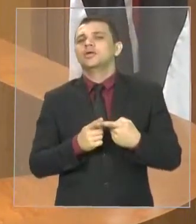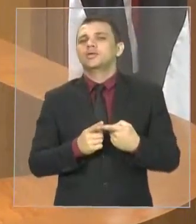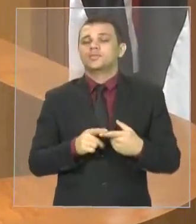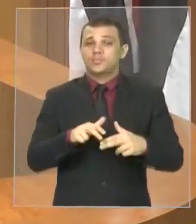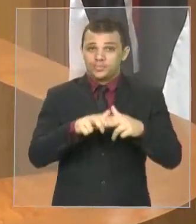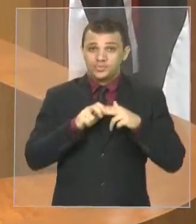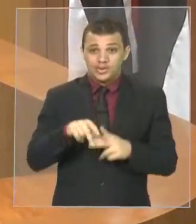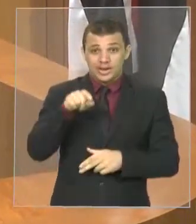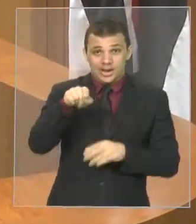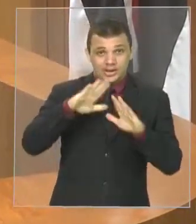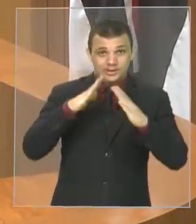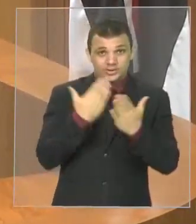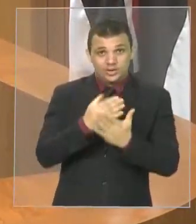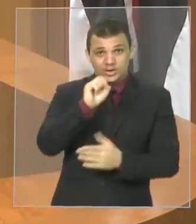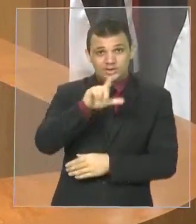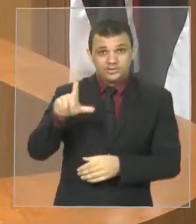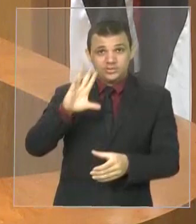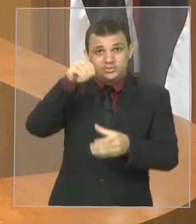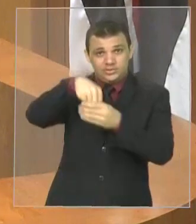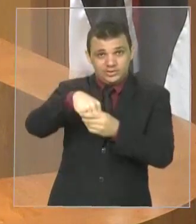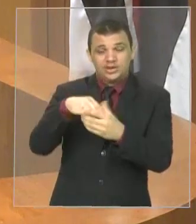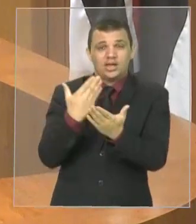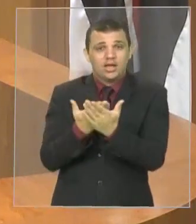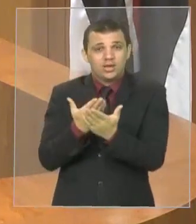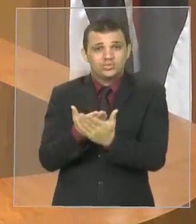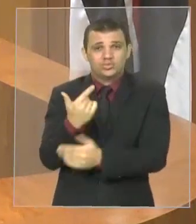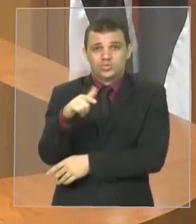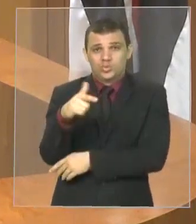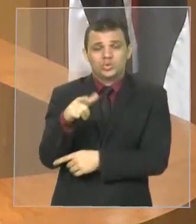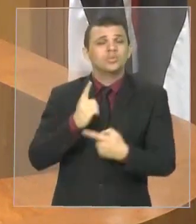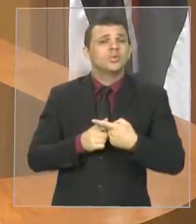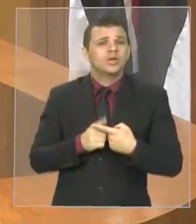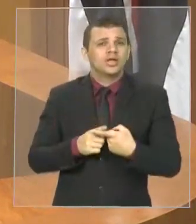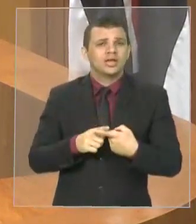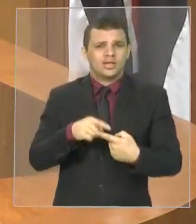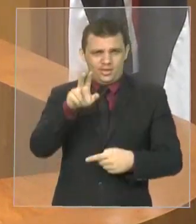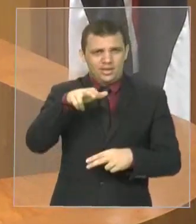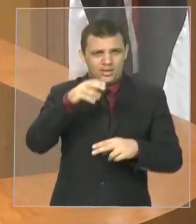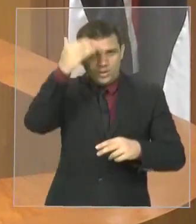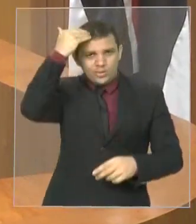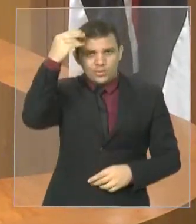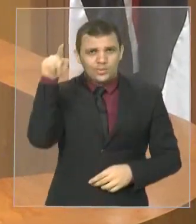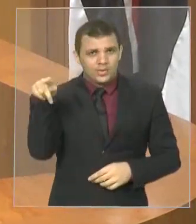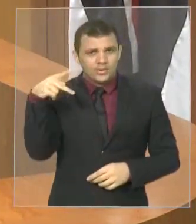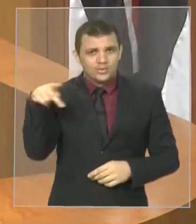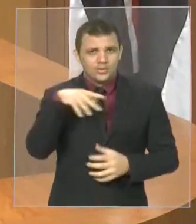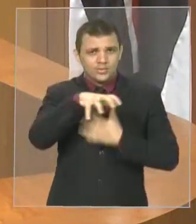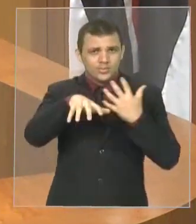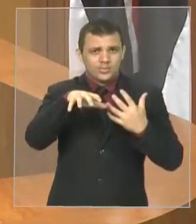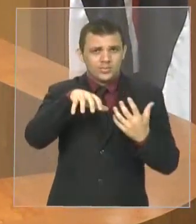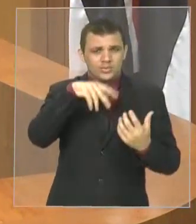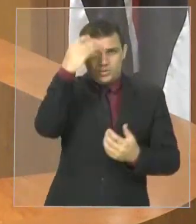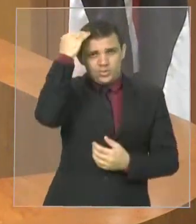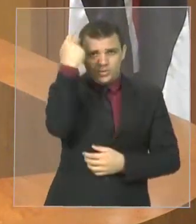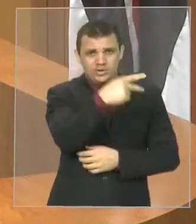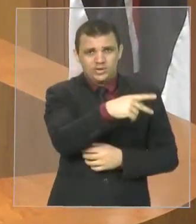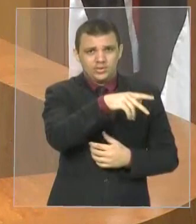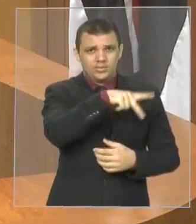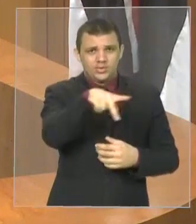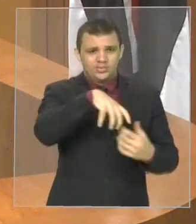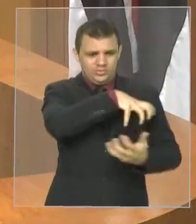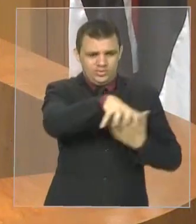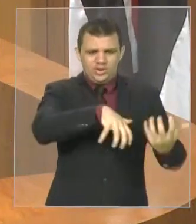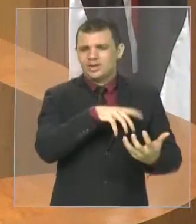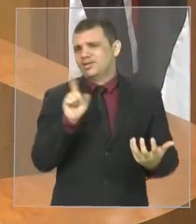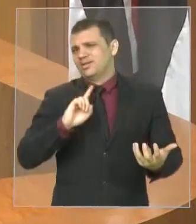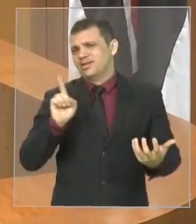dos professores. Várias escolas de São Luís estão sem aula e eu tive a oportunidade de presenciar porque não têm condições,